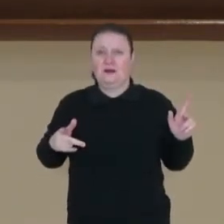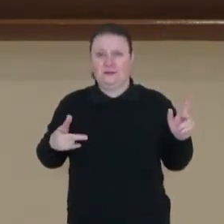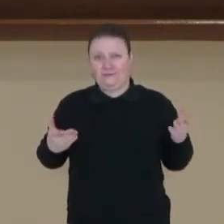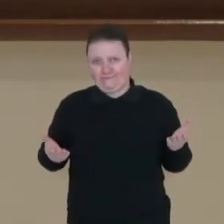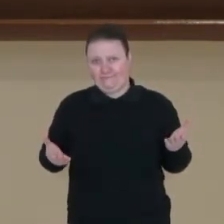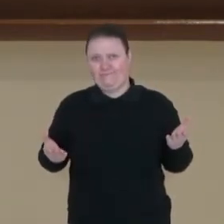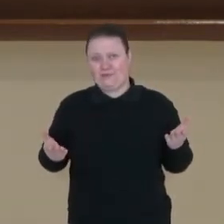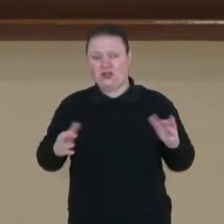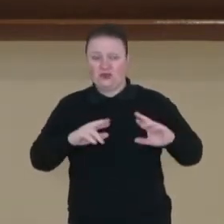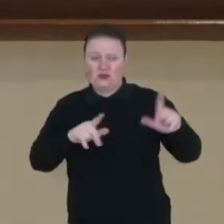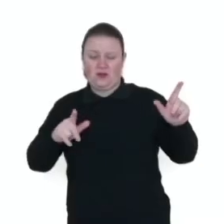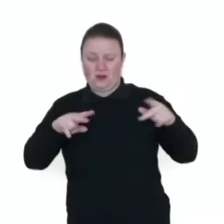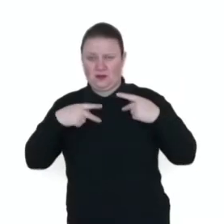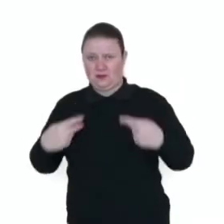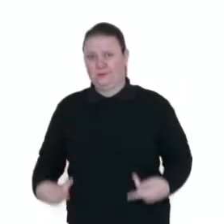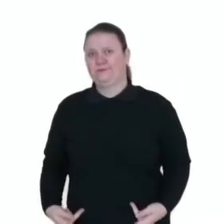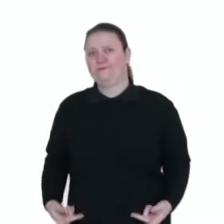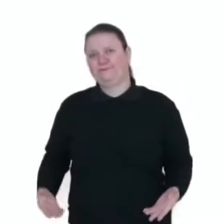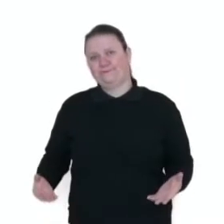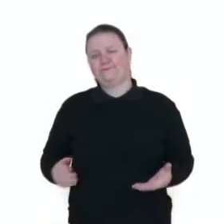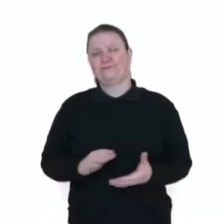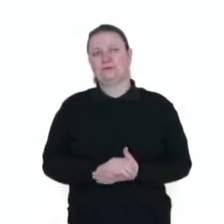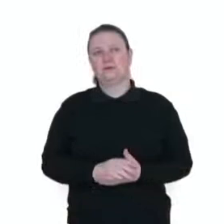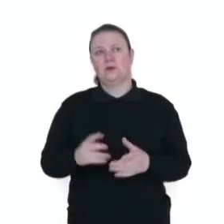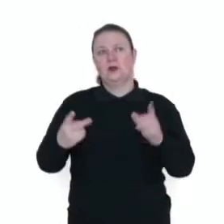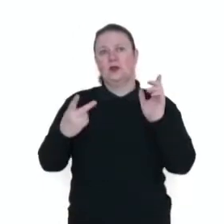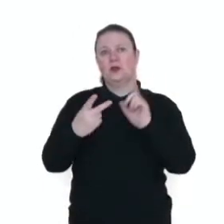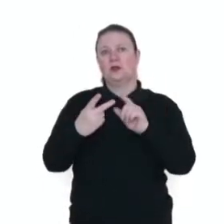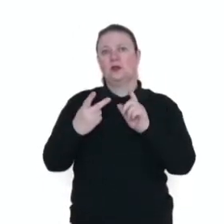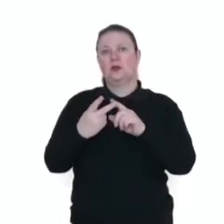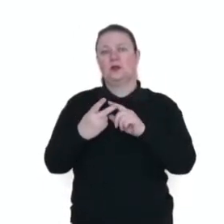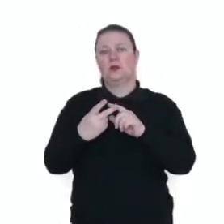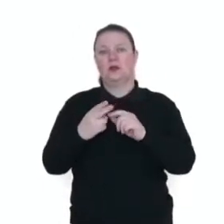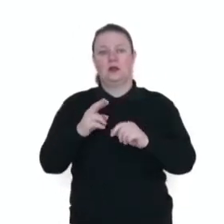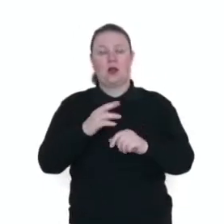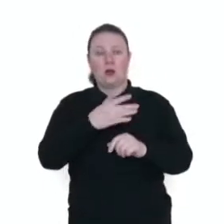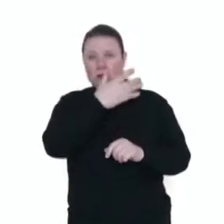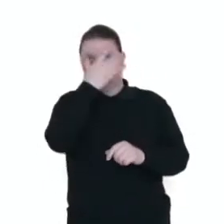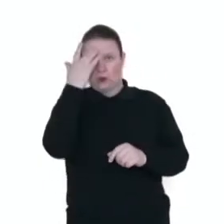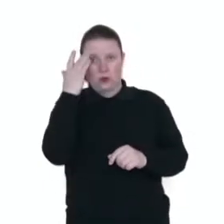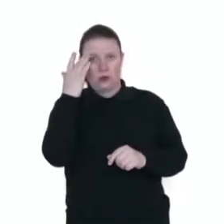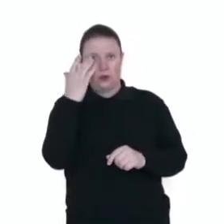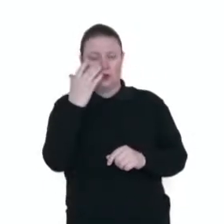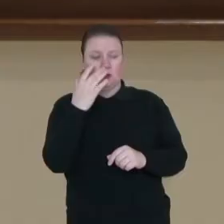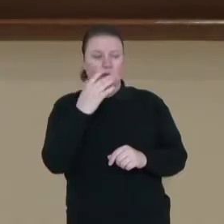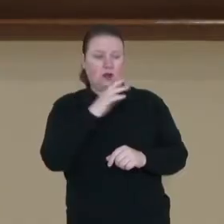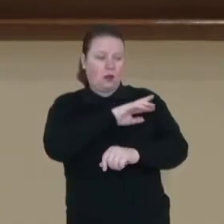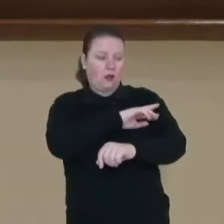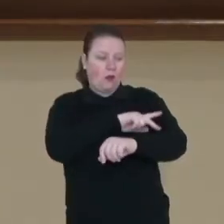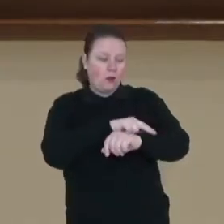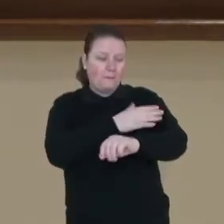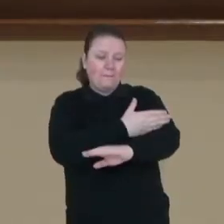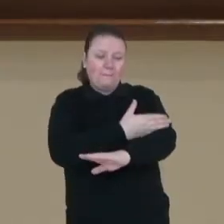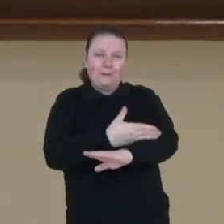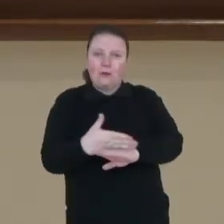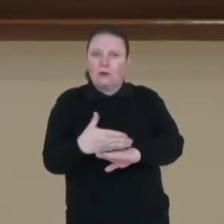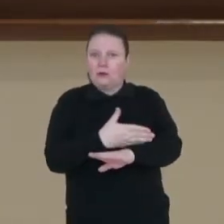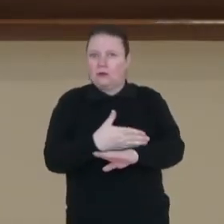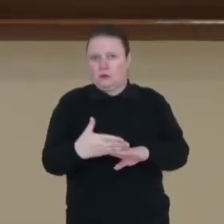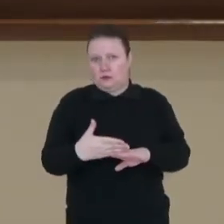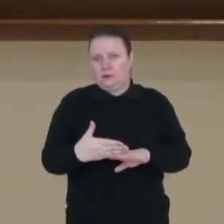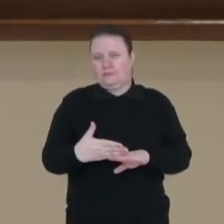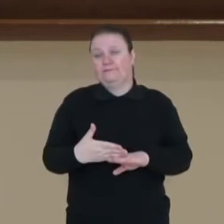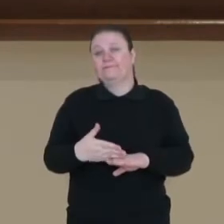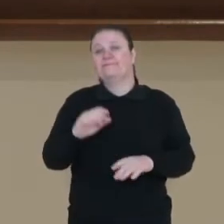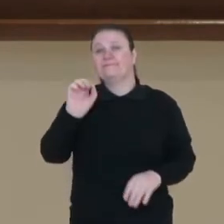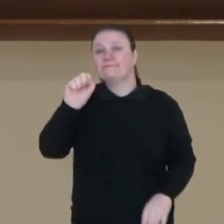humanos. E a segunda é de que a raça branca, sim, porque aí esses teóricos, eles usavam